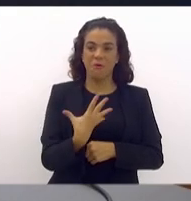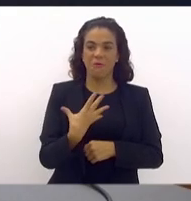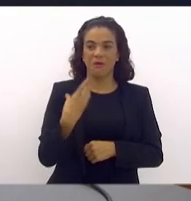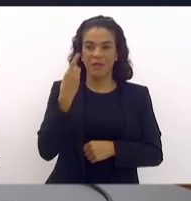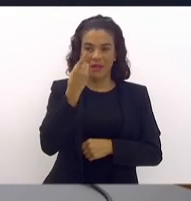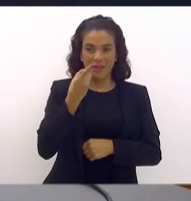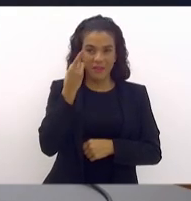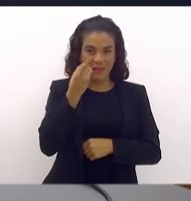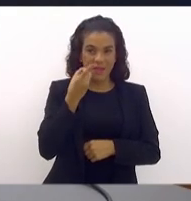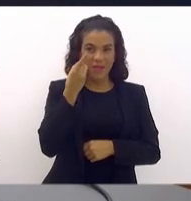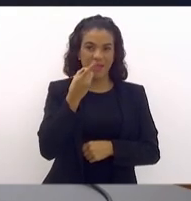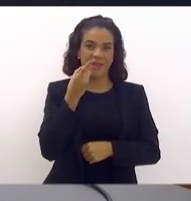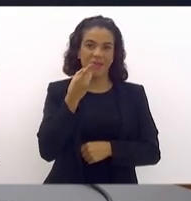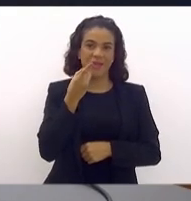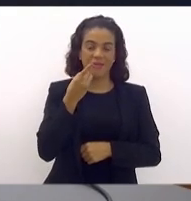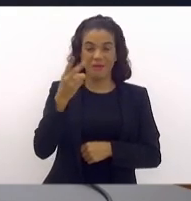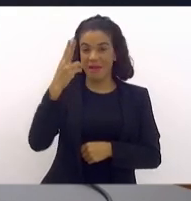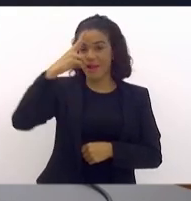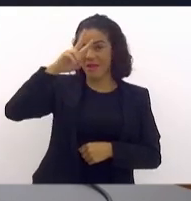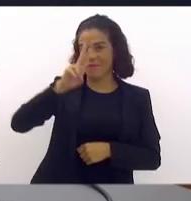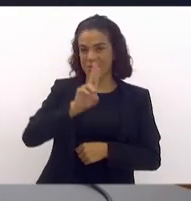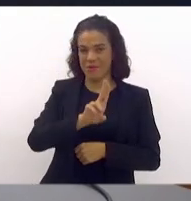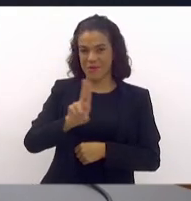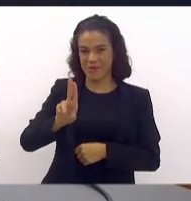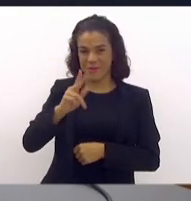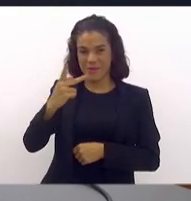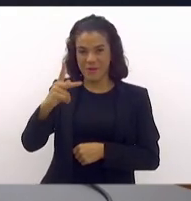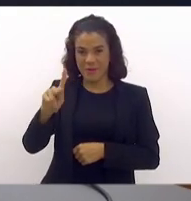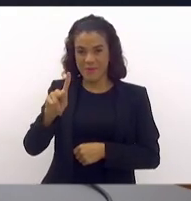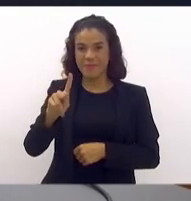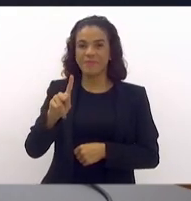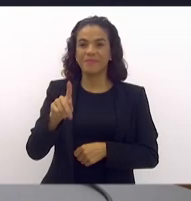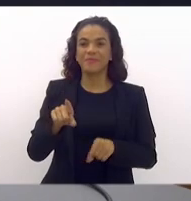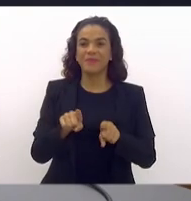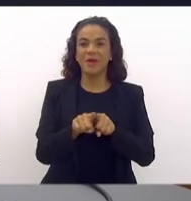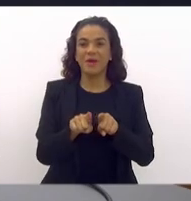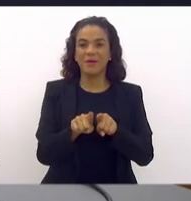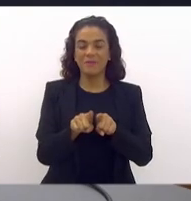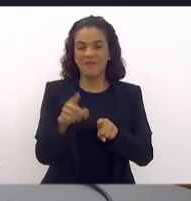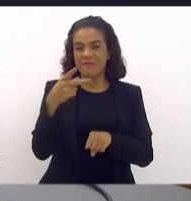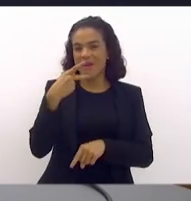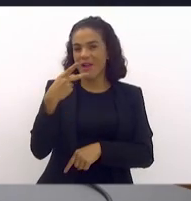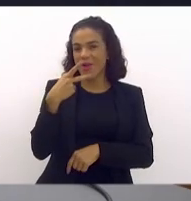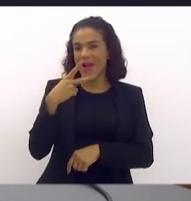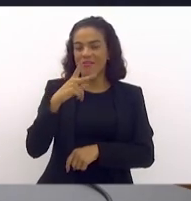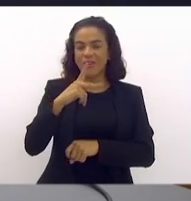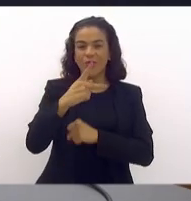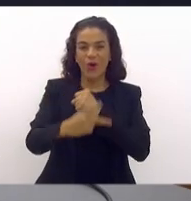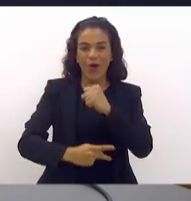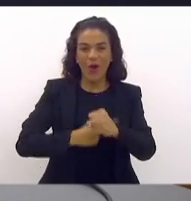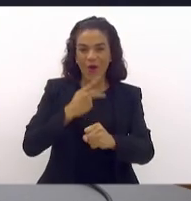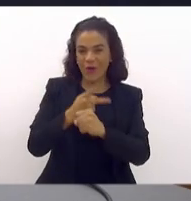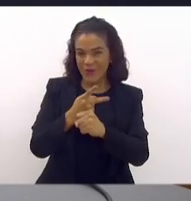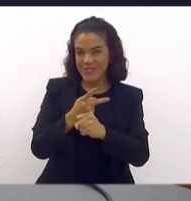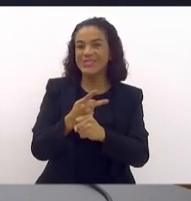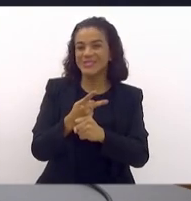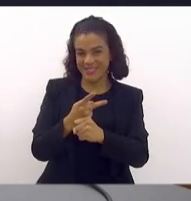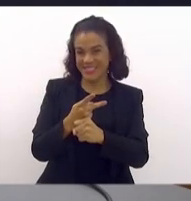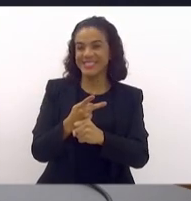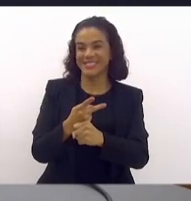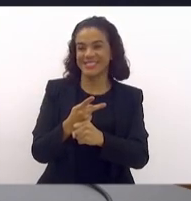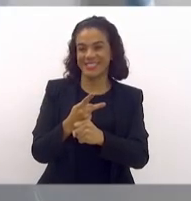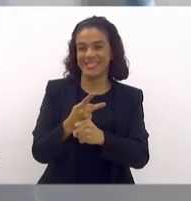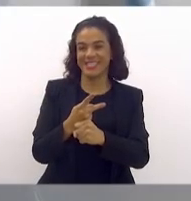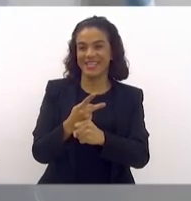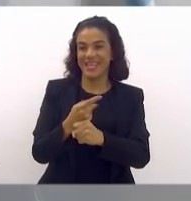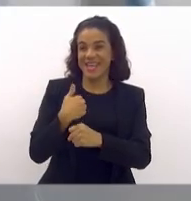Índia logo se lembrou do seu nome. E eu, quando a senhora falava do Orkut, eu que, deputada Índia não, mas eu